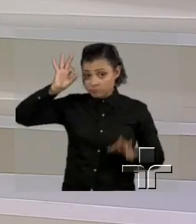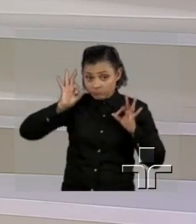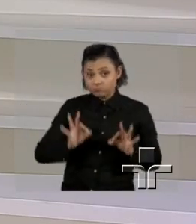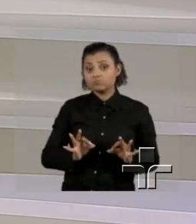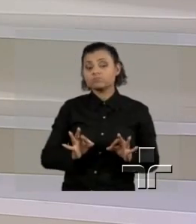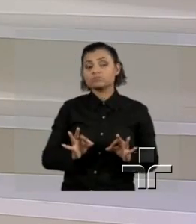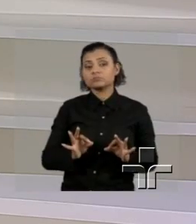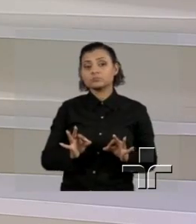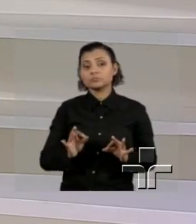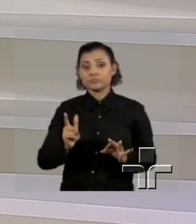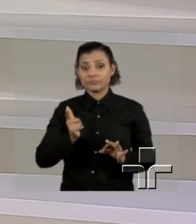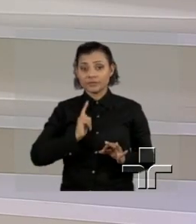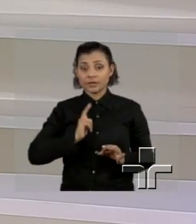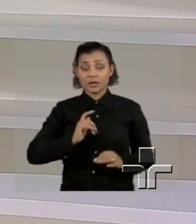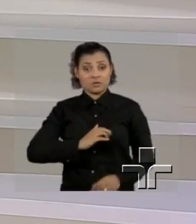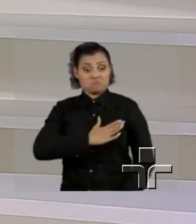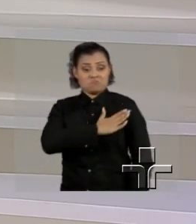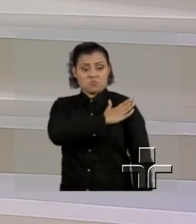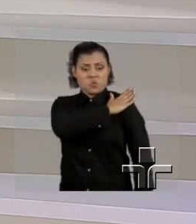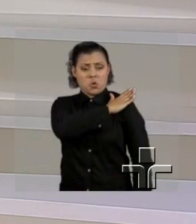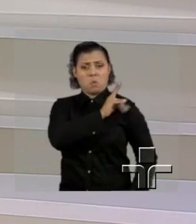necessidade hoje e